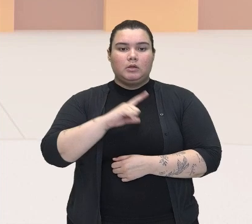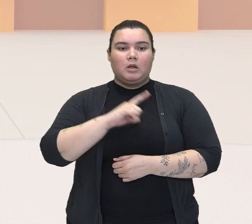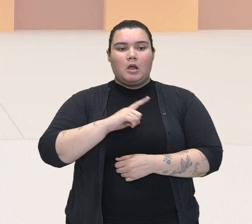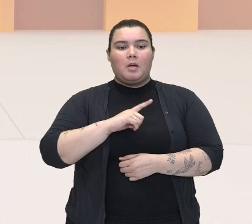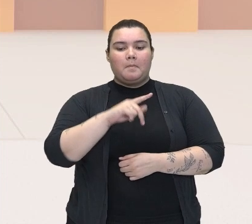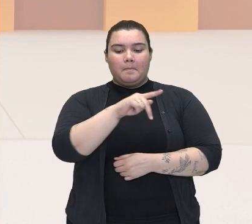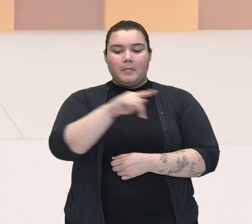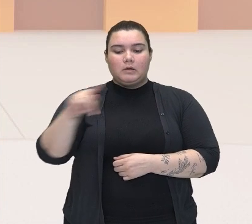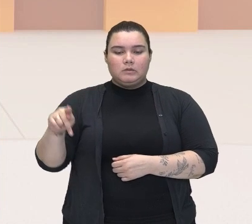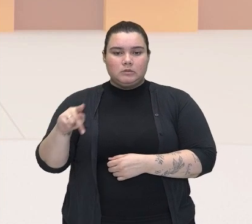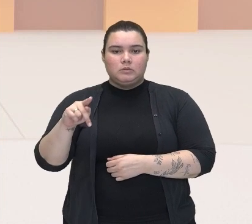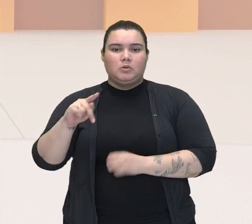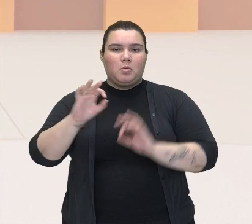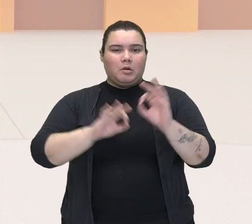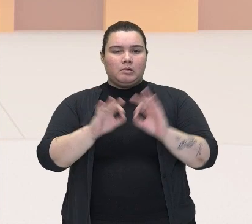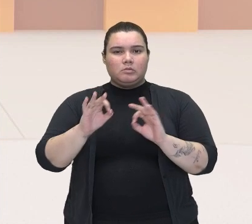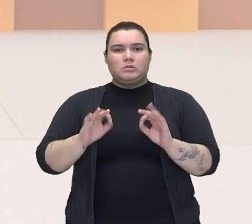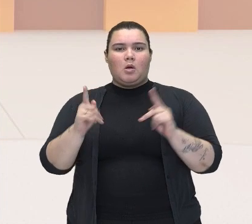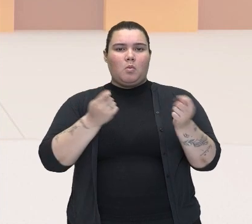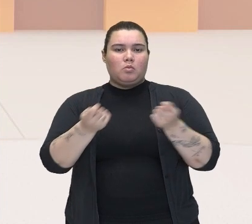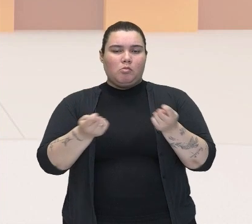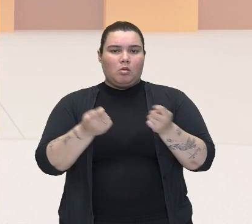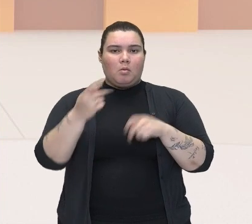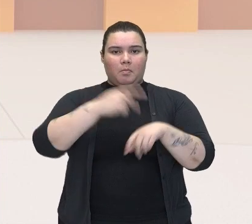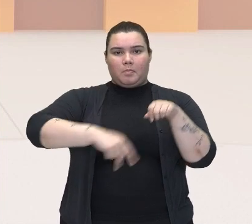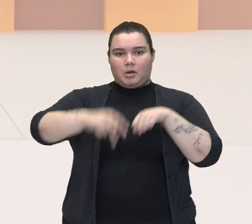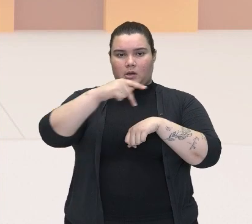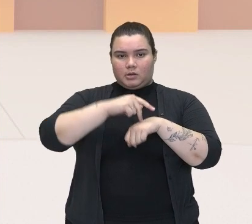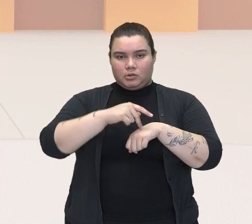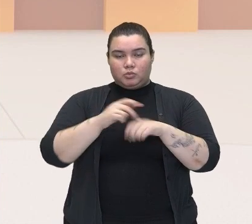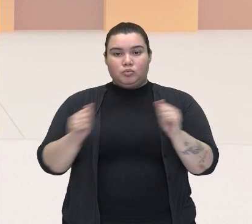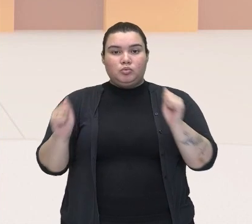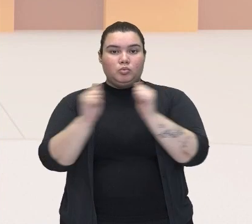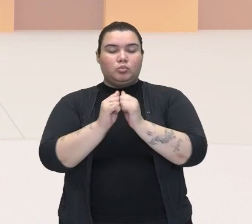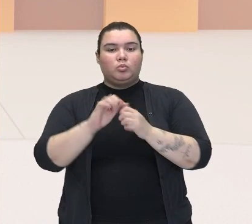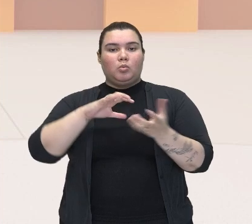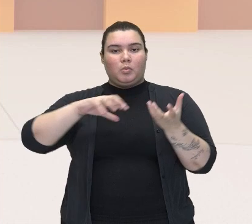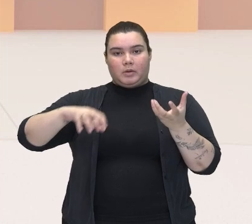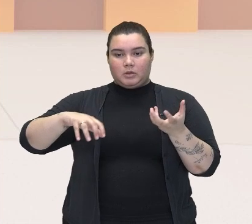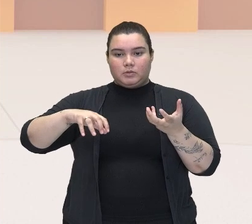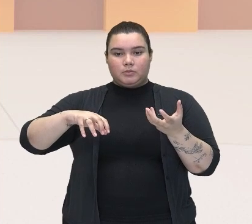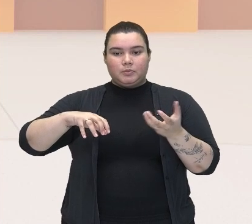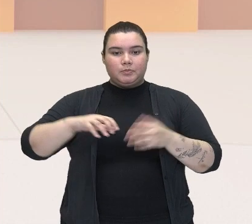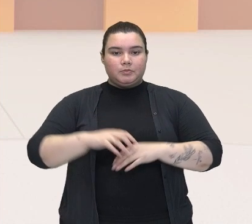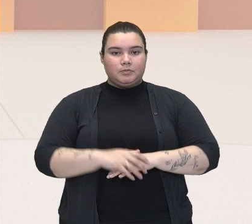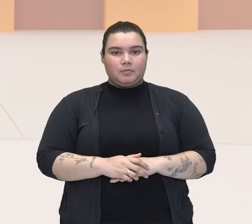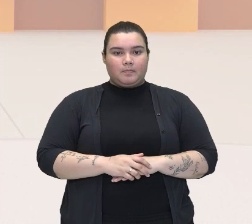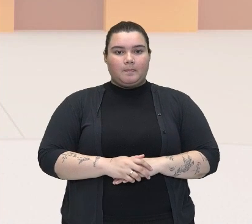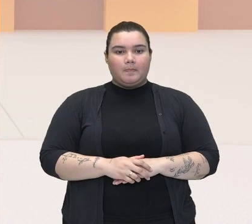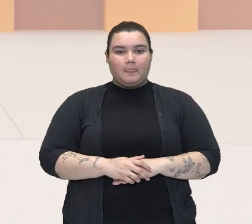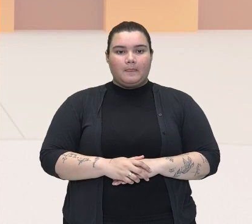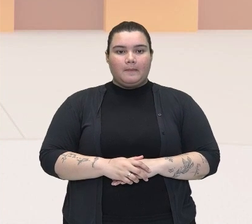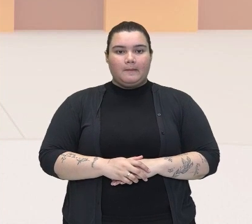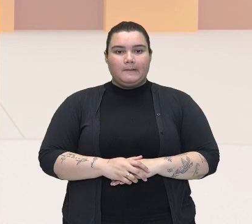presidir o país, conjuntamente com o Congresso Nacional. E